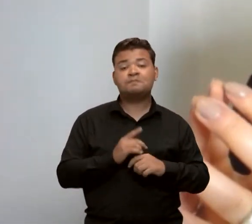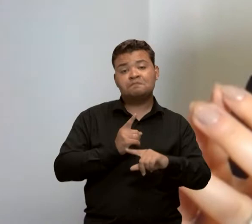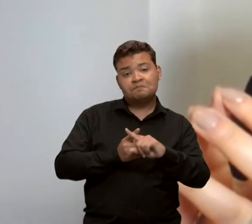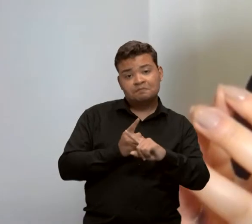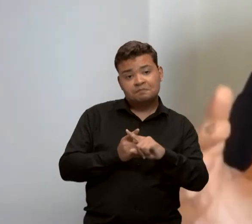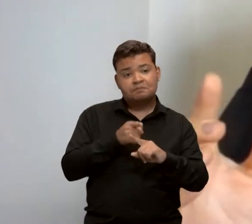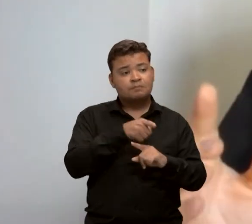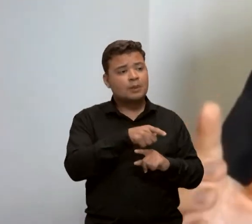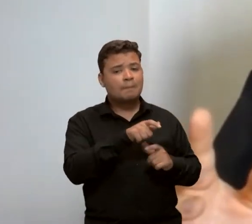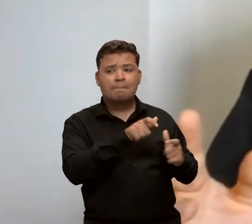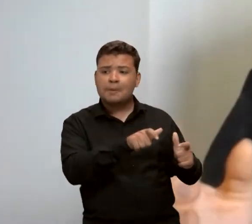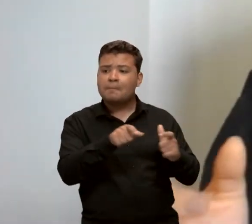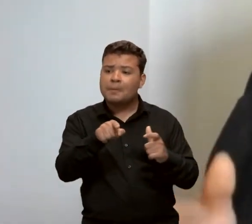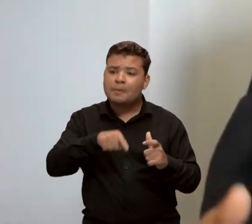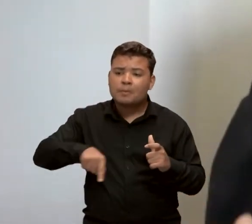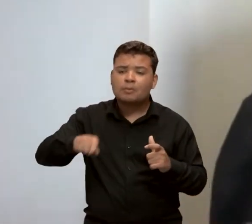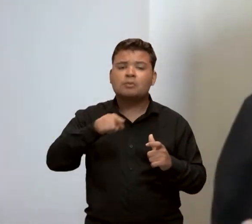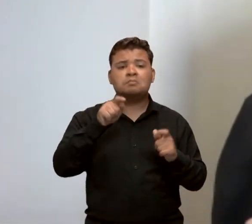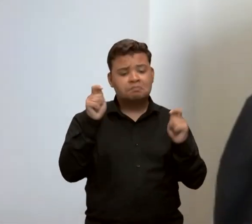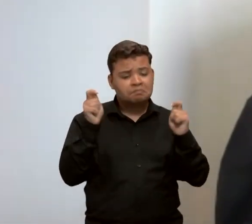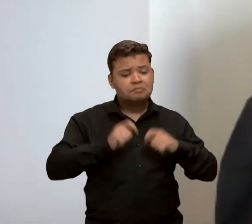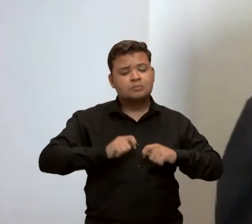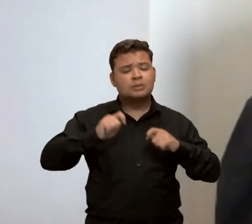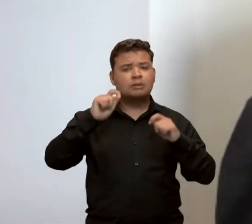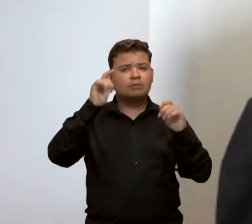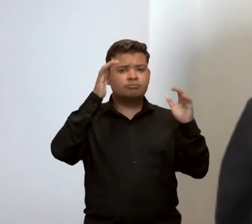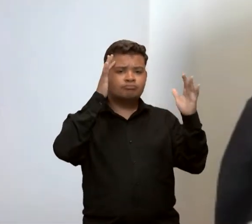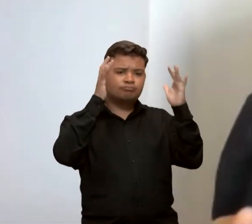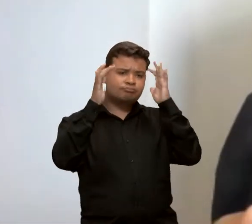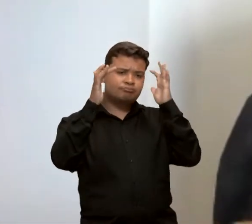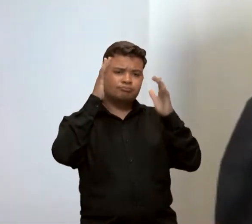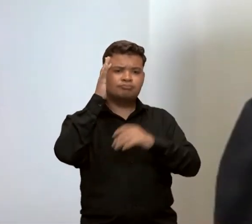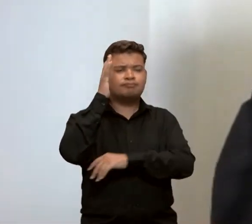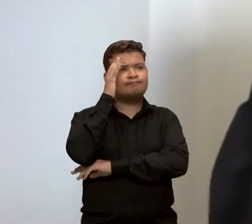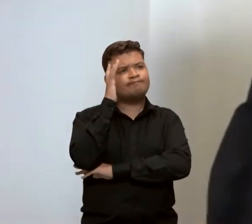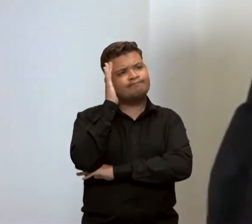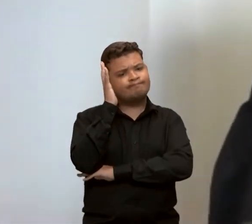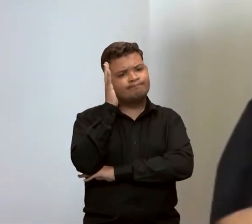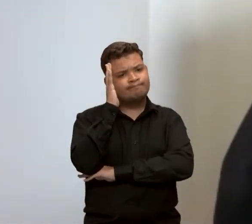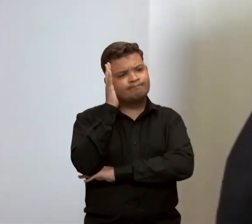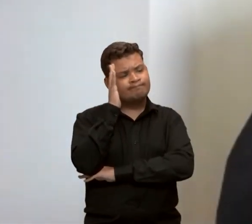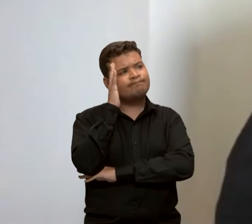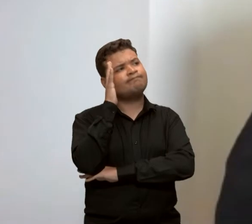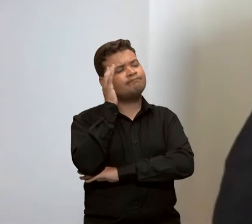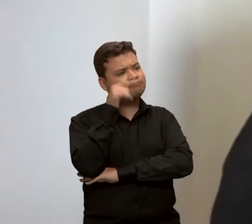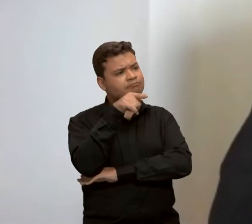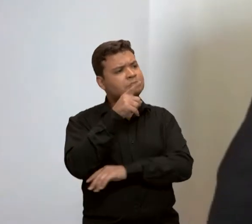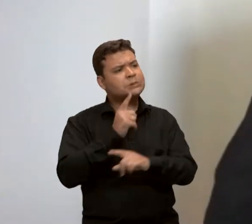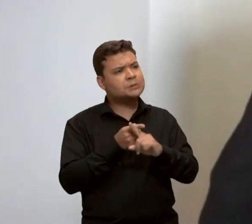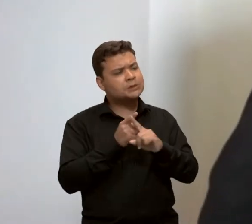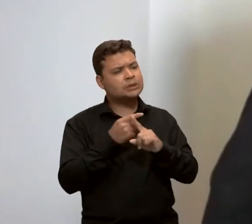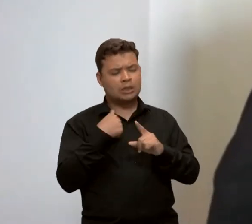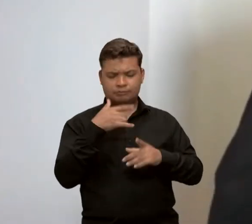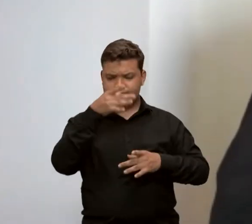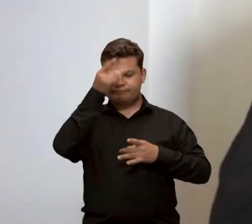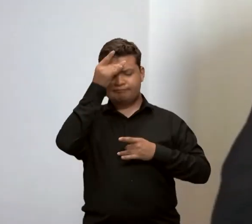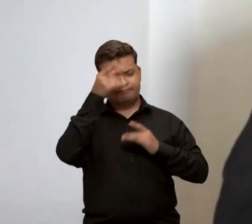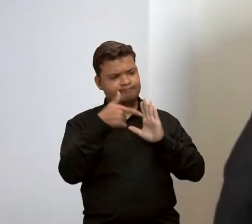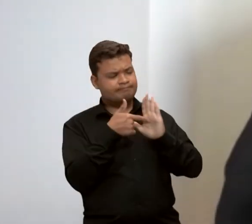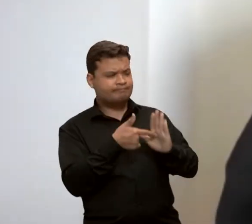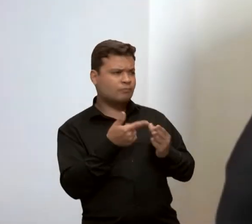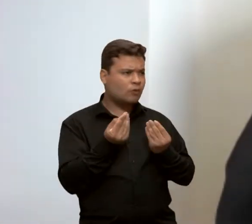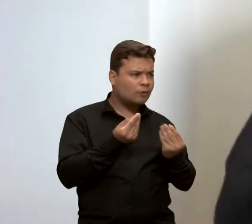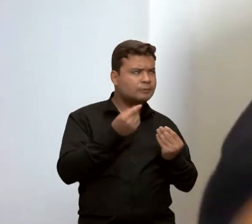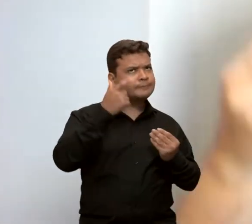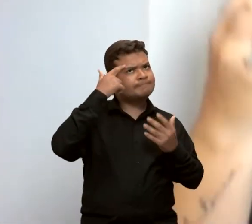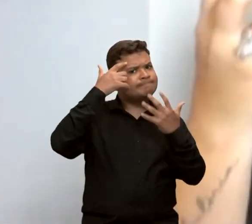espaços também de reflexão por parte da criança daquilo que está sendo representado na brincadeira de papéis